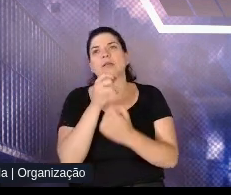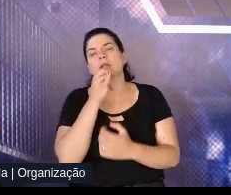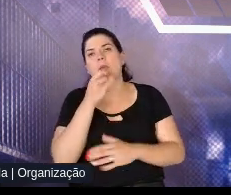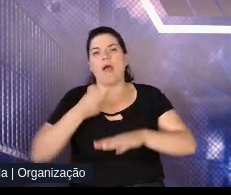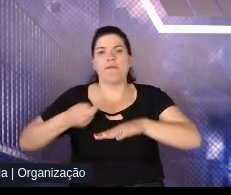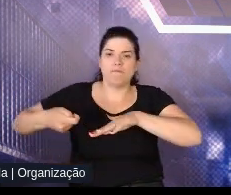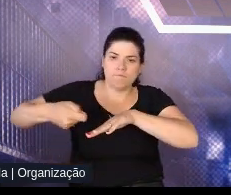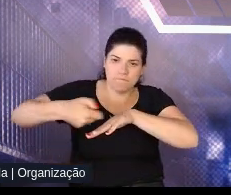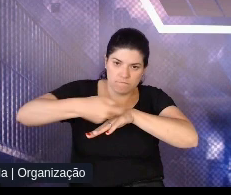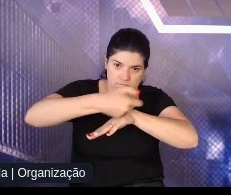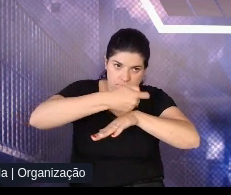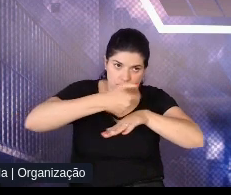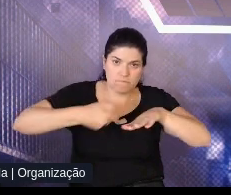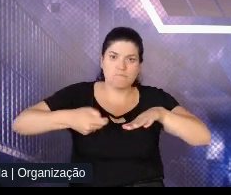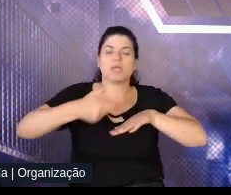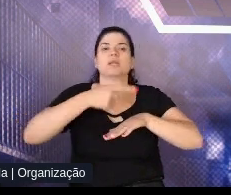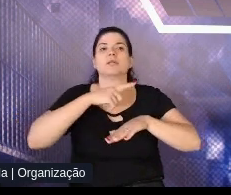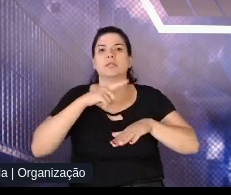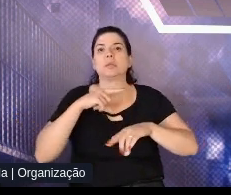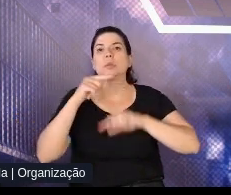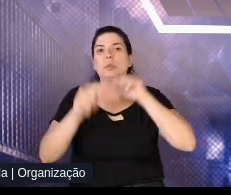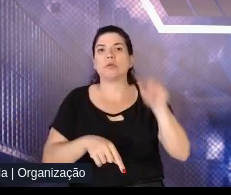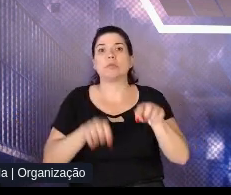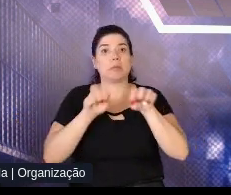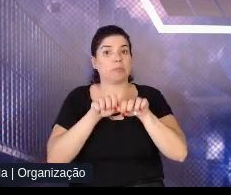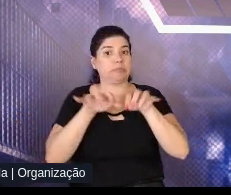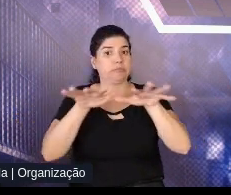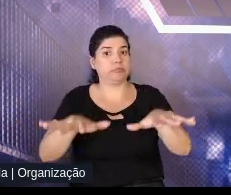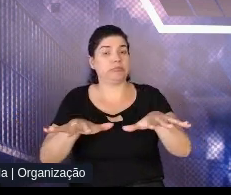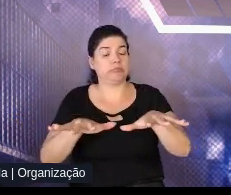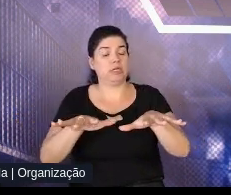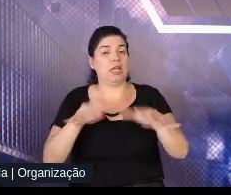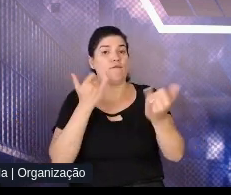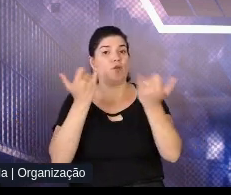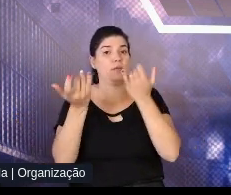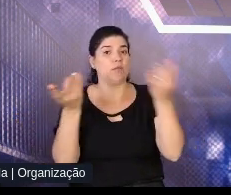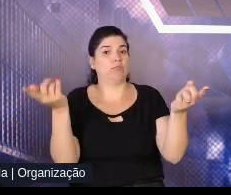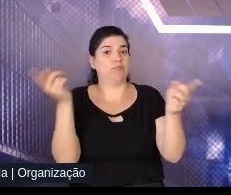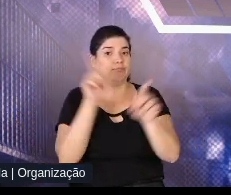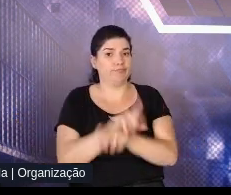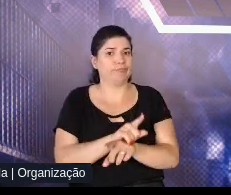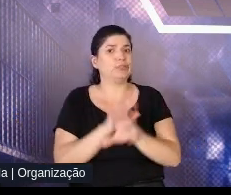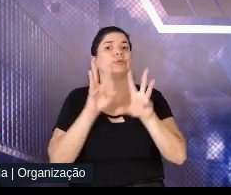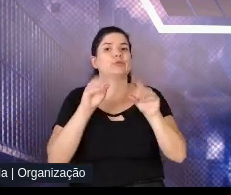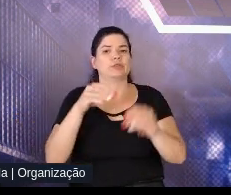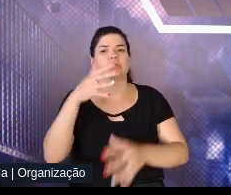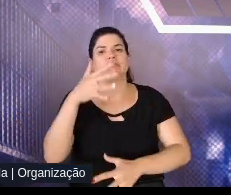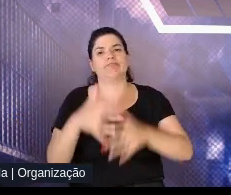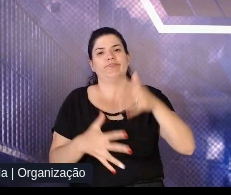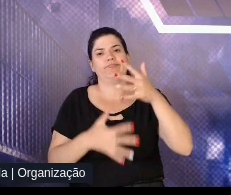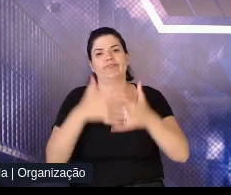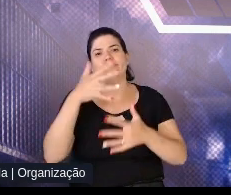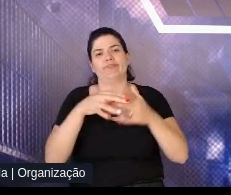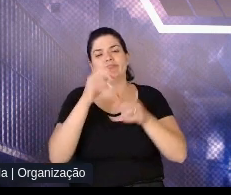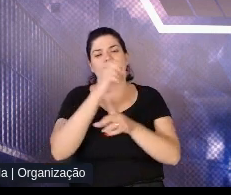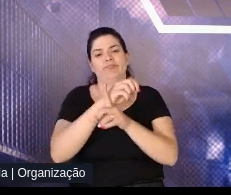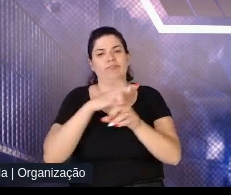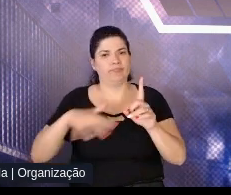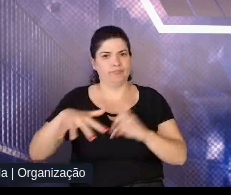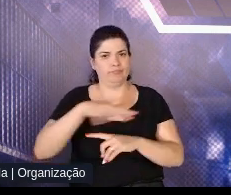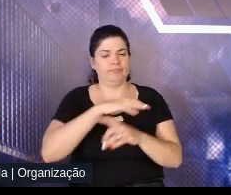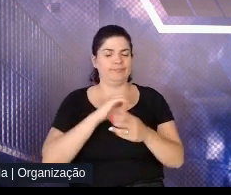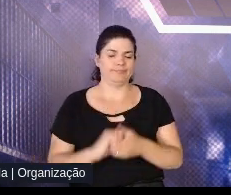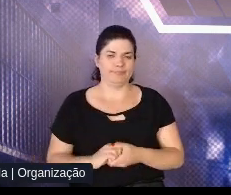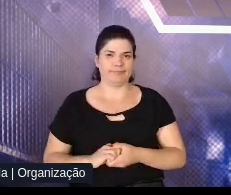está compartilhando, passando à frente uma fake news. E tudo isso interfere na sociedade. Crianças